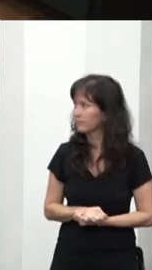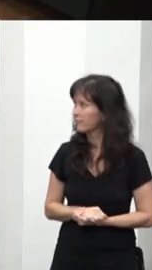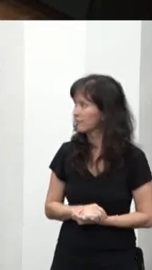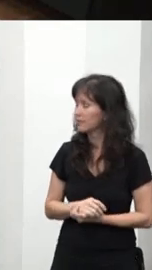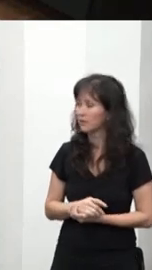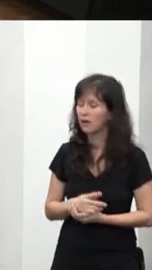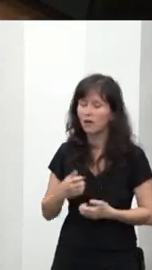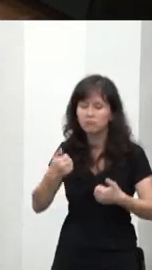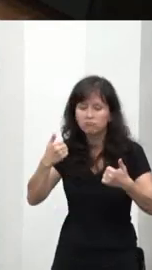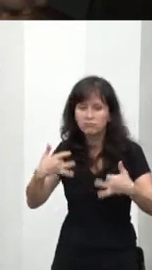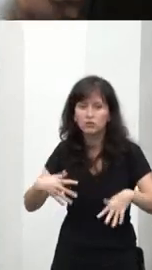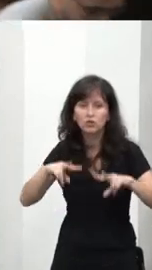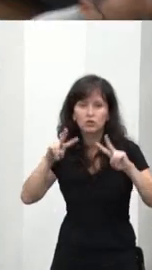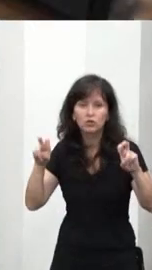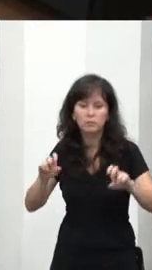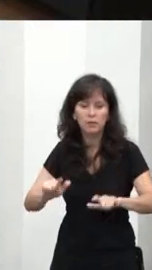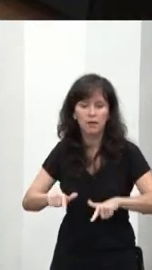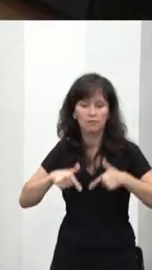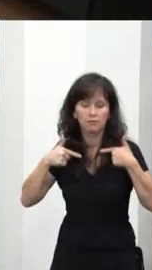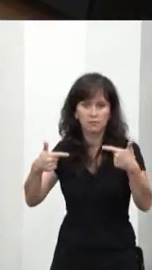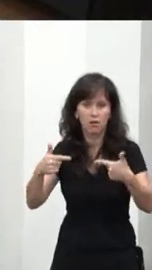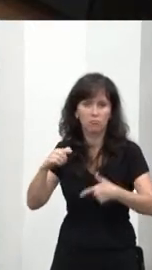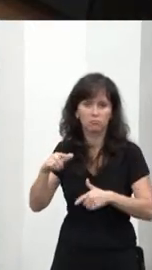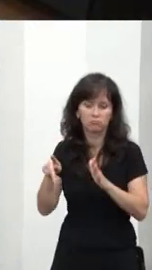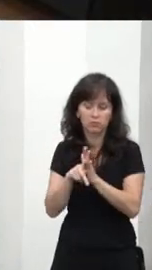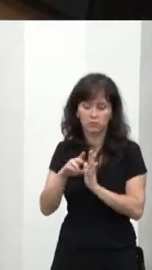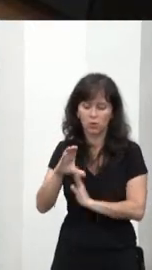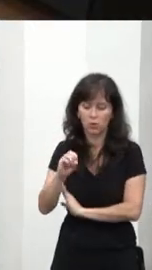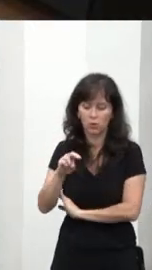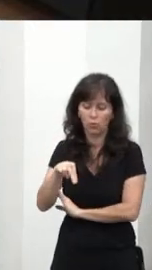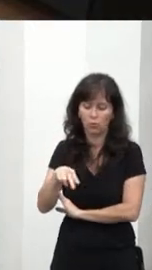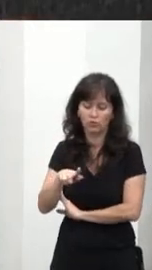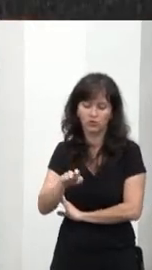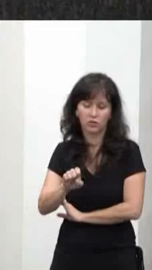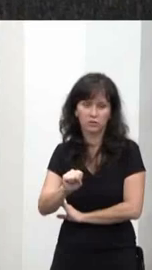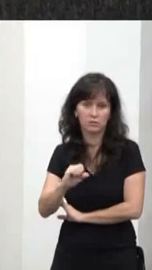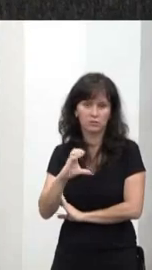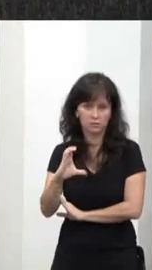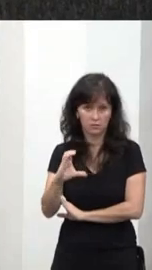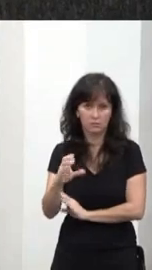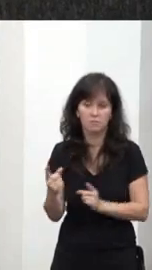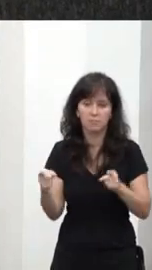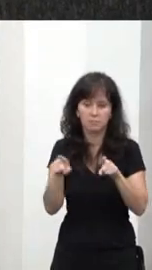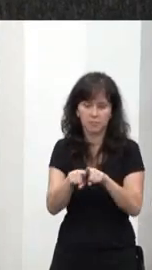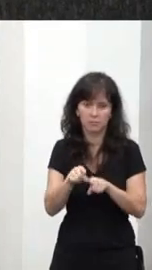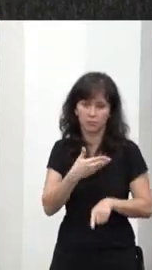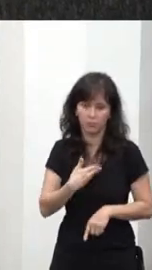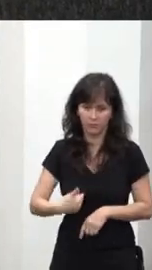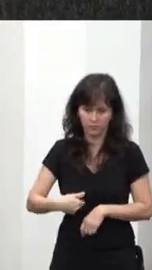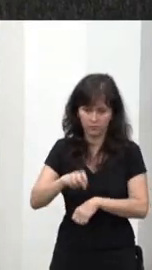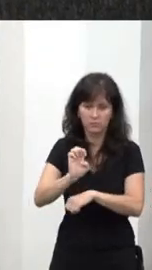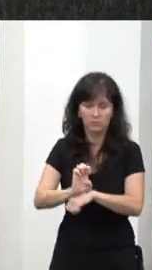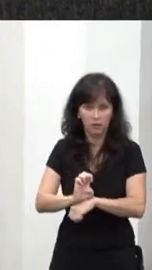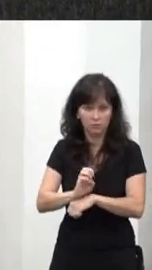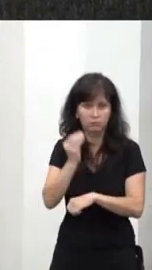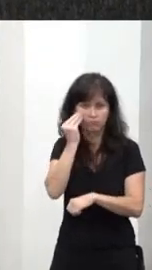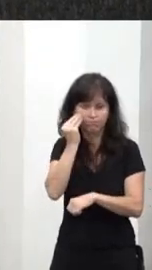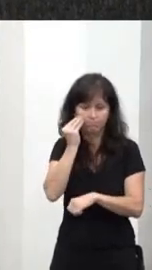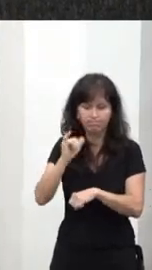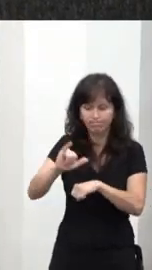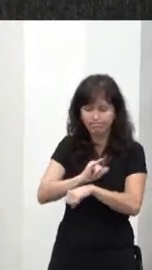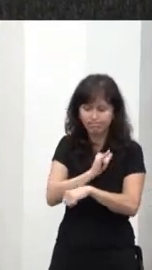do com jesc com Jéssica em parceria com Governo do Estado está tentando articular algo para que realmente